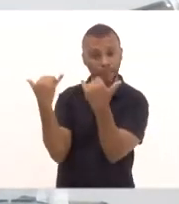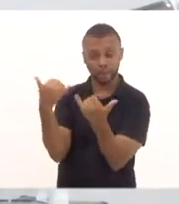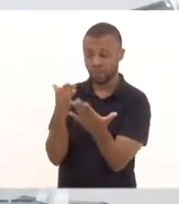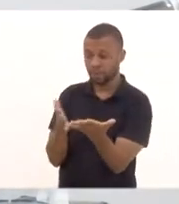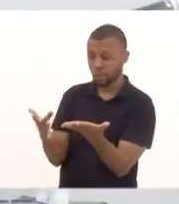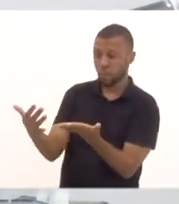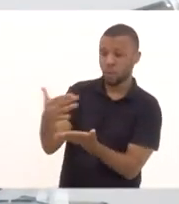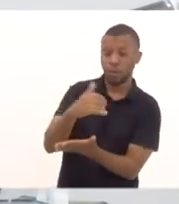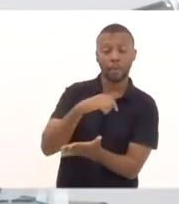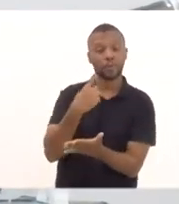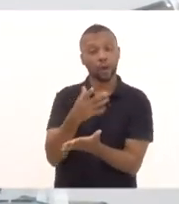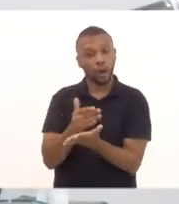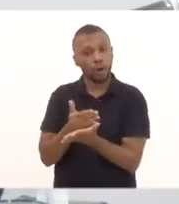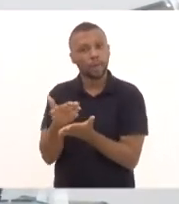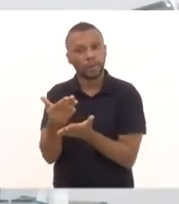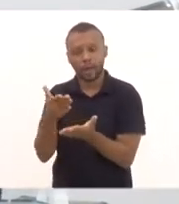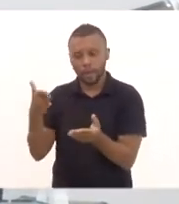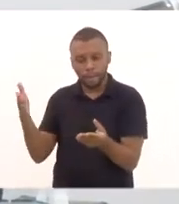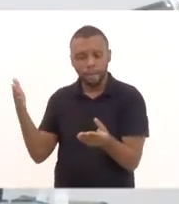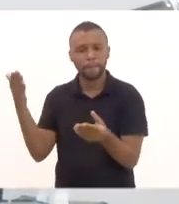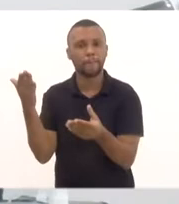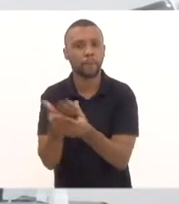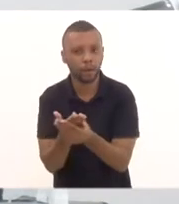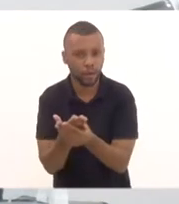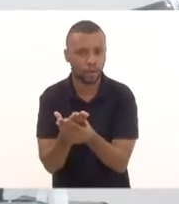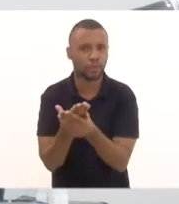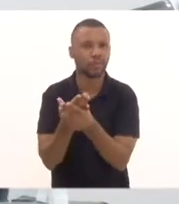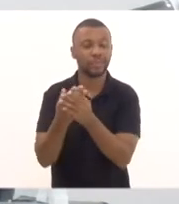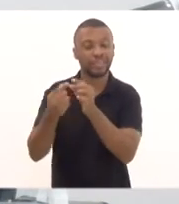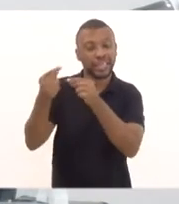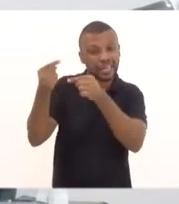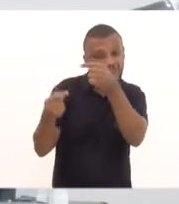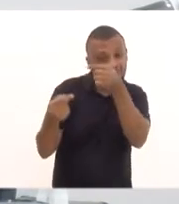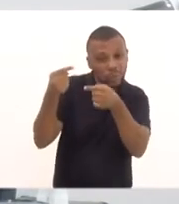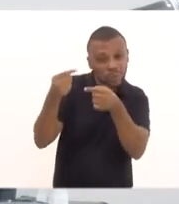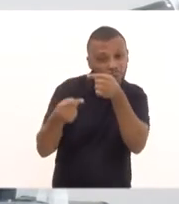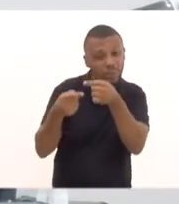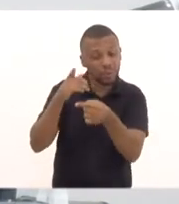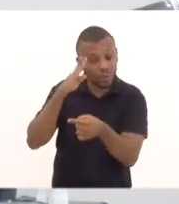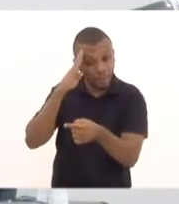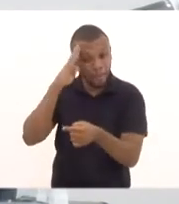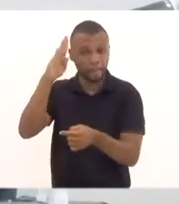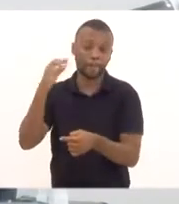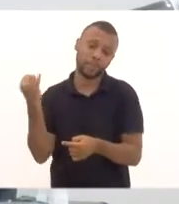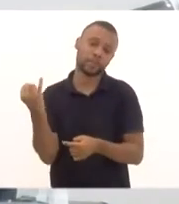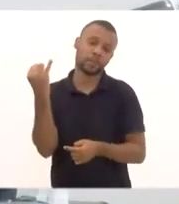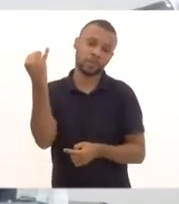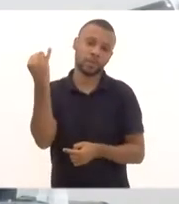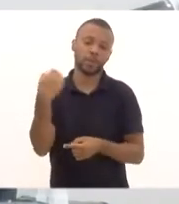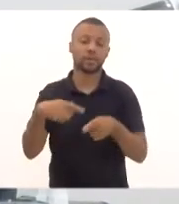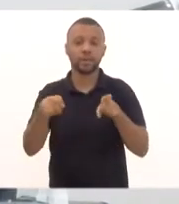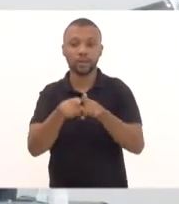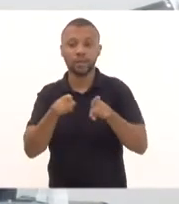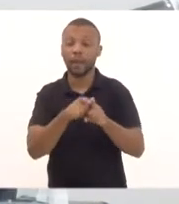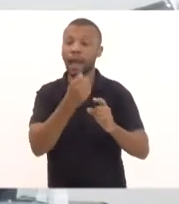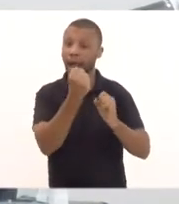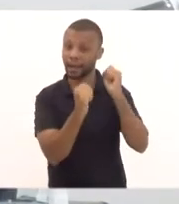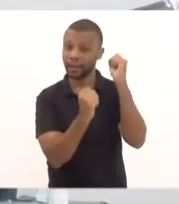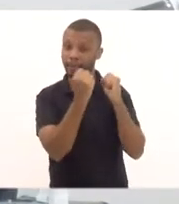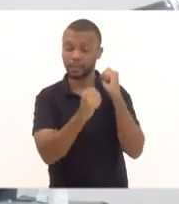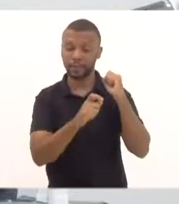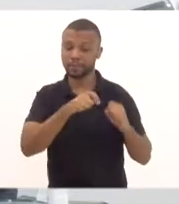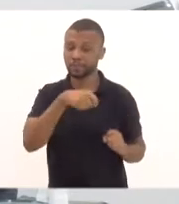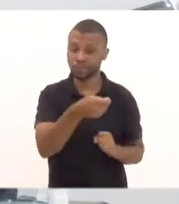para inquirir inclusive as nas notícias mais importantes eu acho até para concluir que a concessionária que a